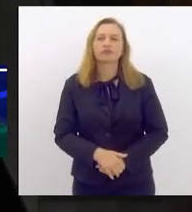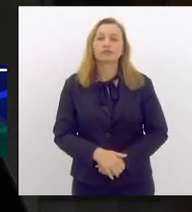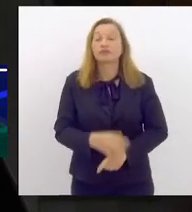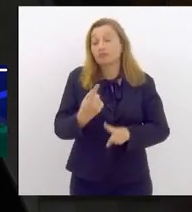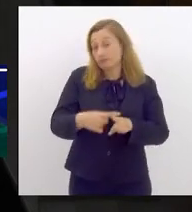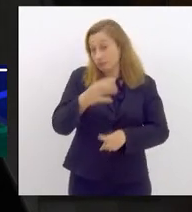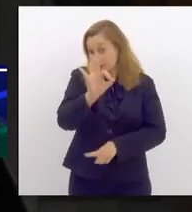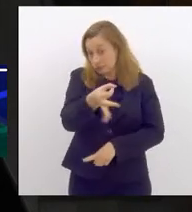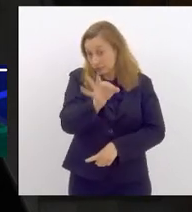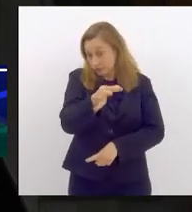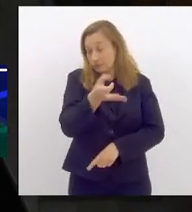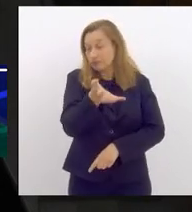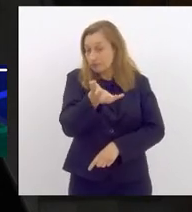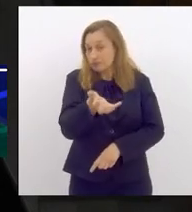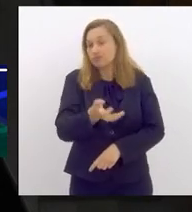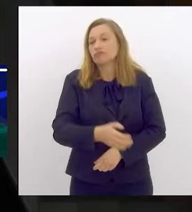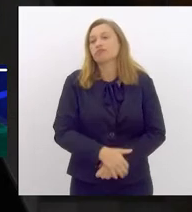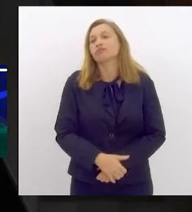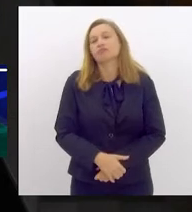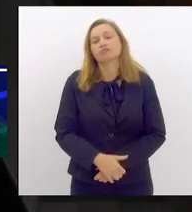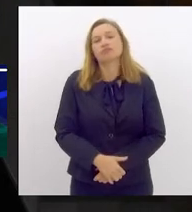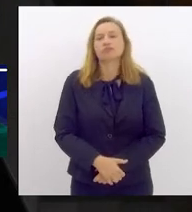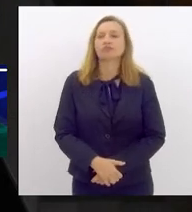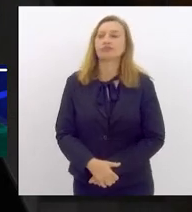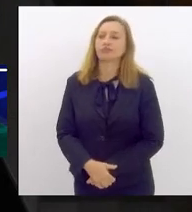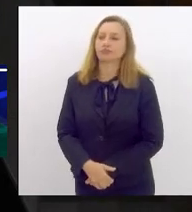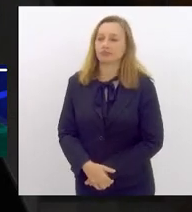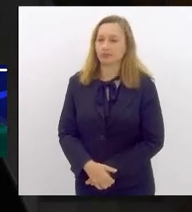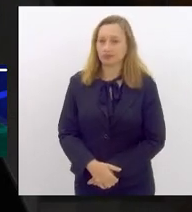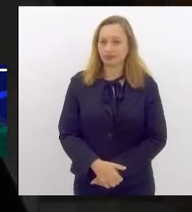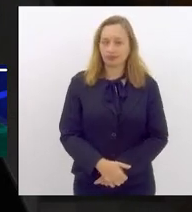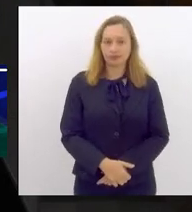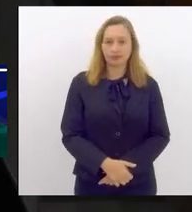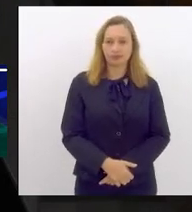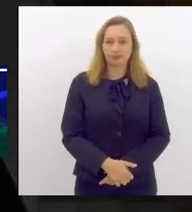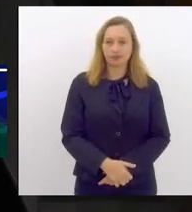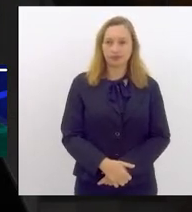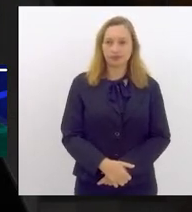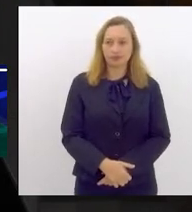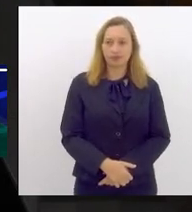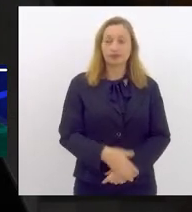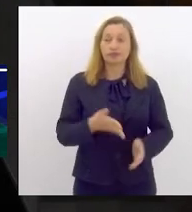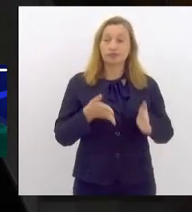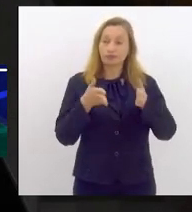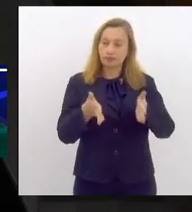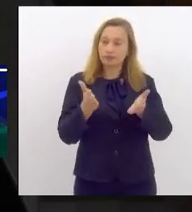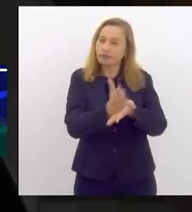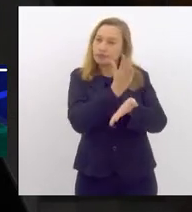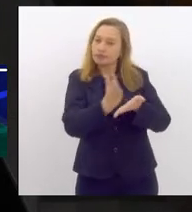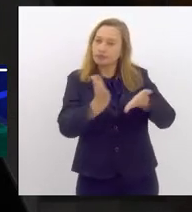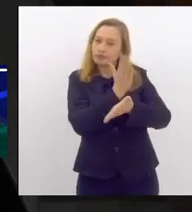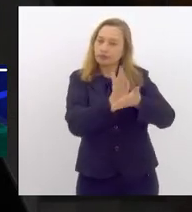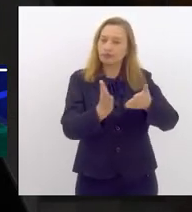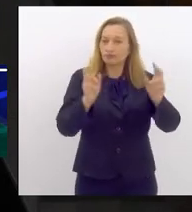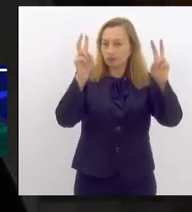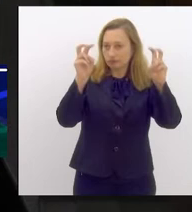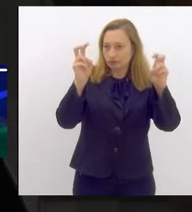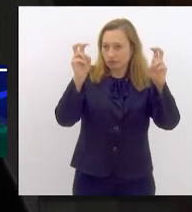que é justamente quero destacar alguns aspectos relacionados